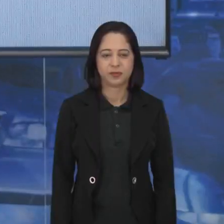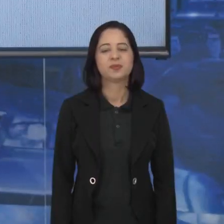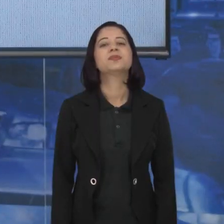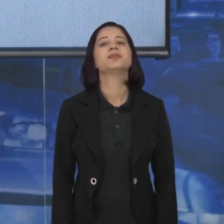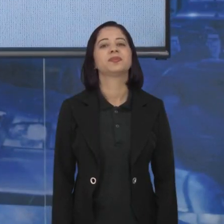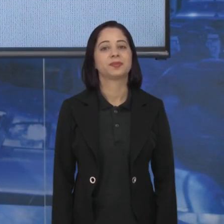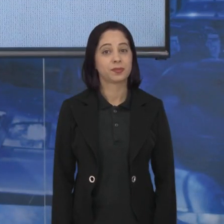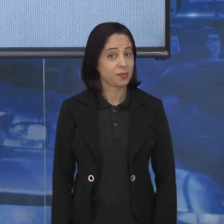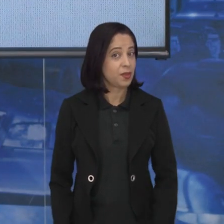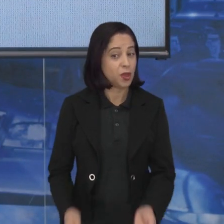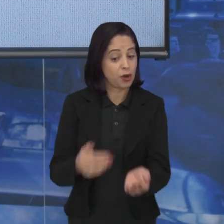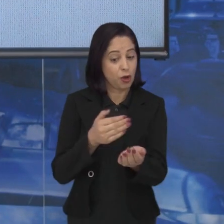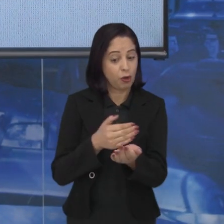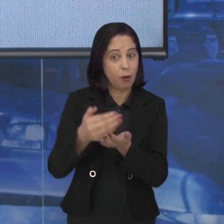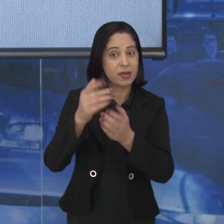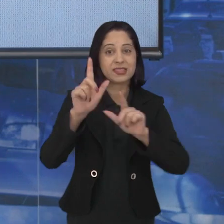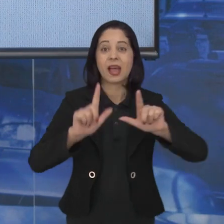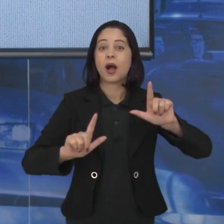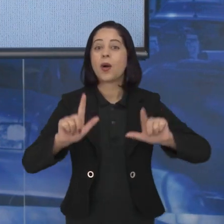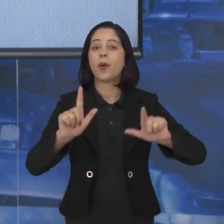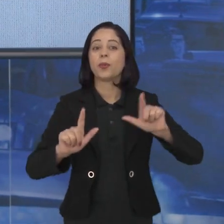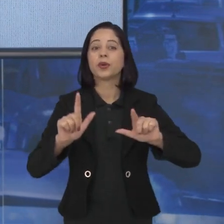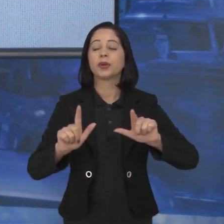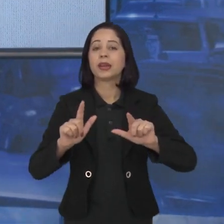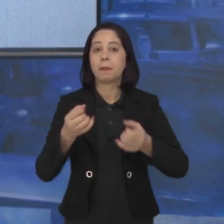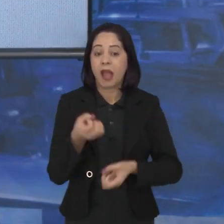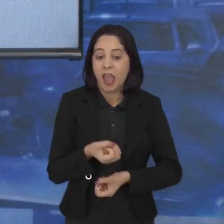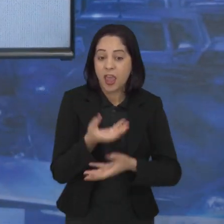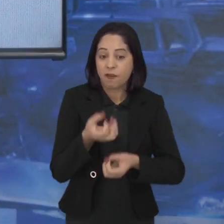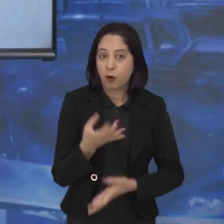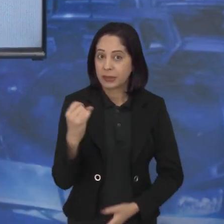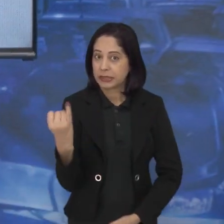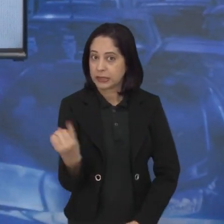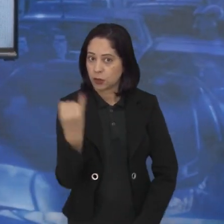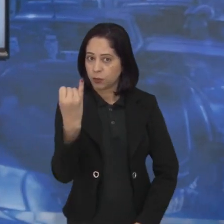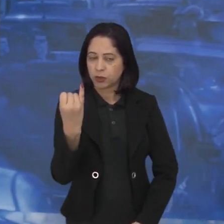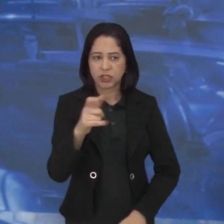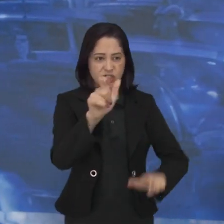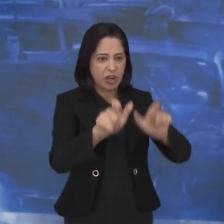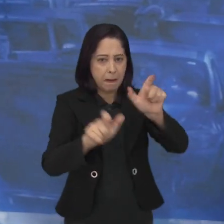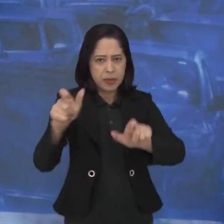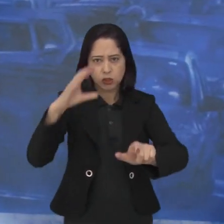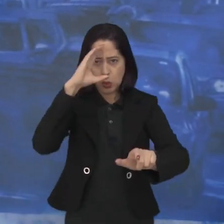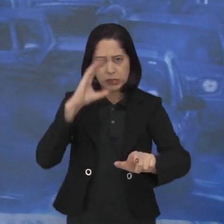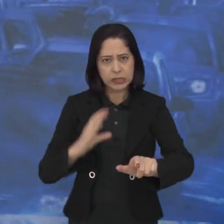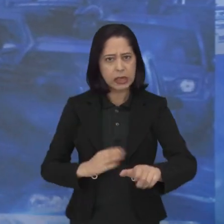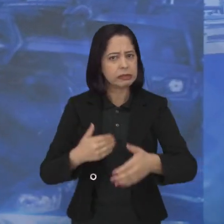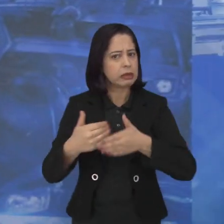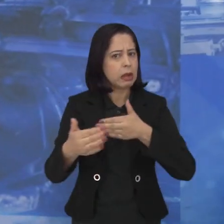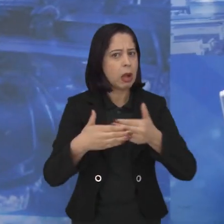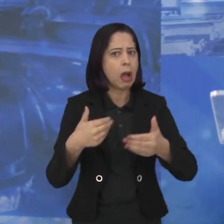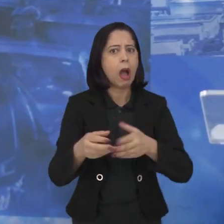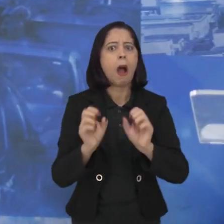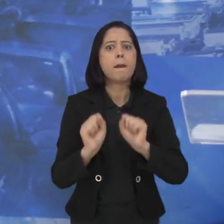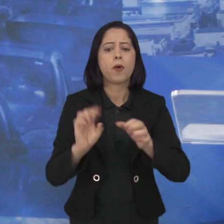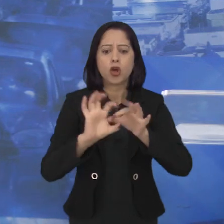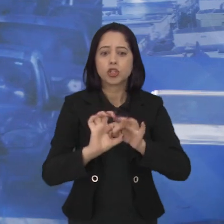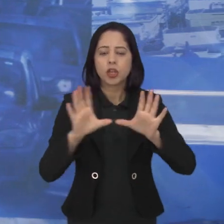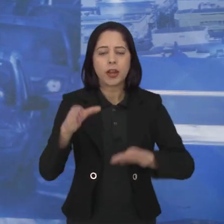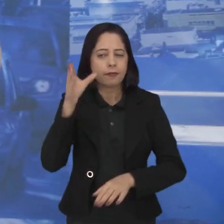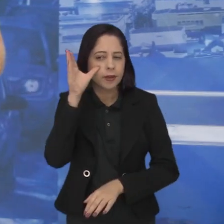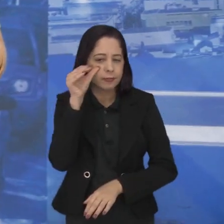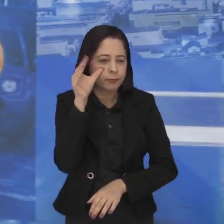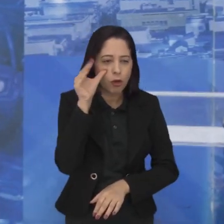E a gente começa a Ação Parlamentar de hoje com uma informação importante. Qualquer cidadão pode acompanhar o trabalho do